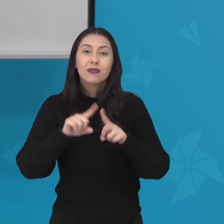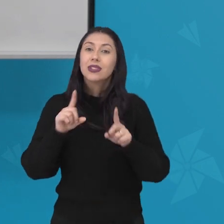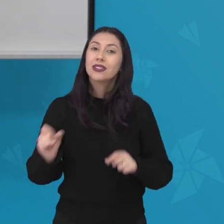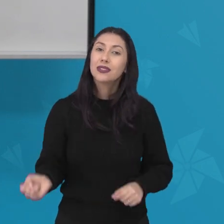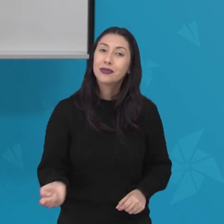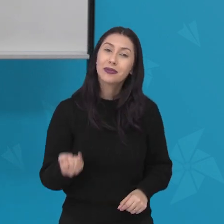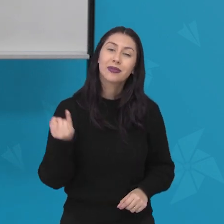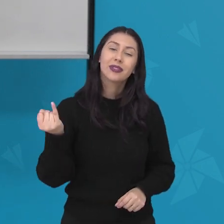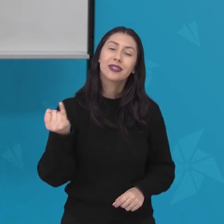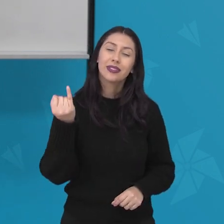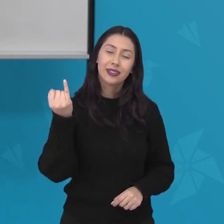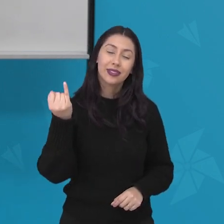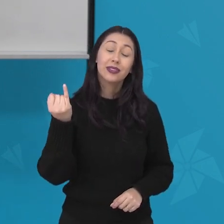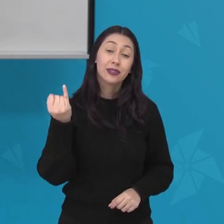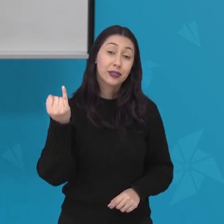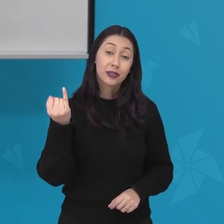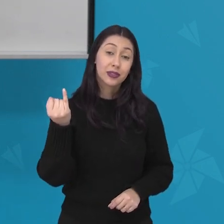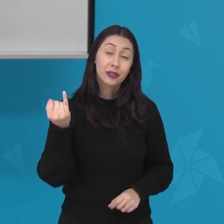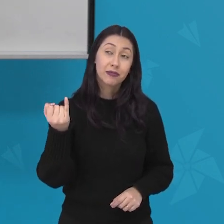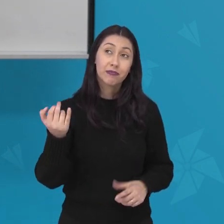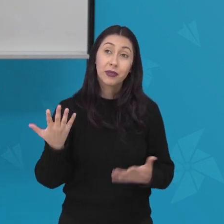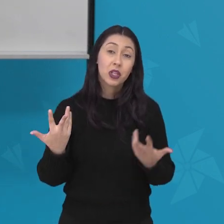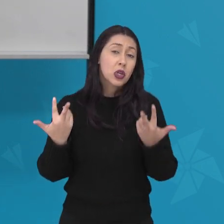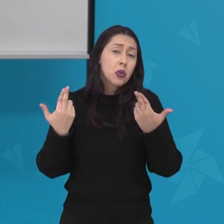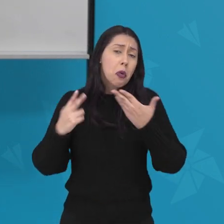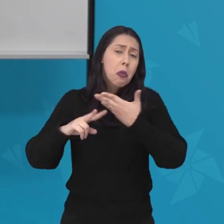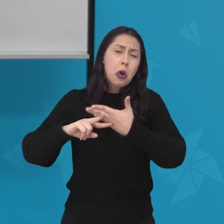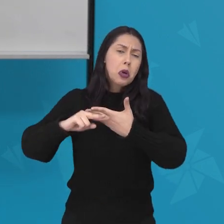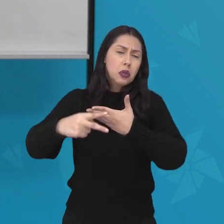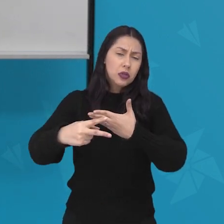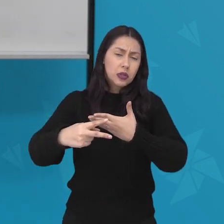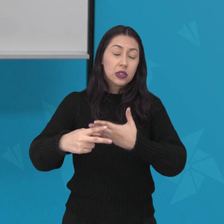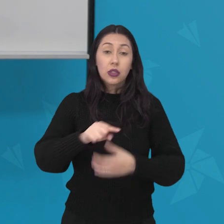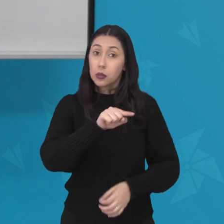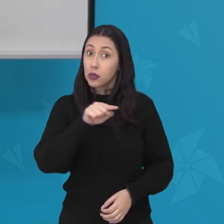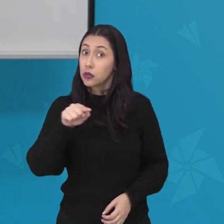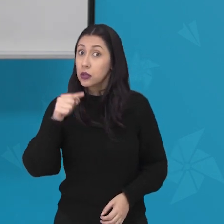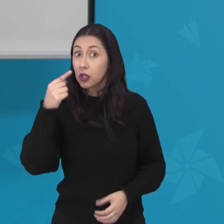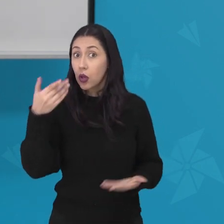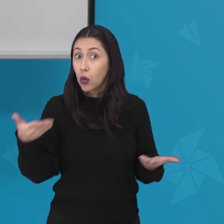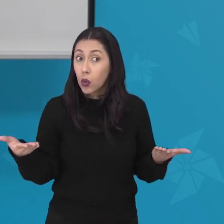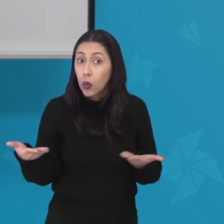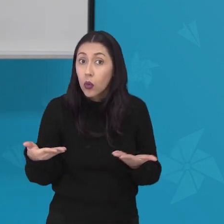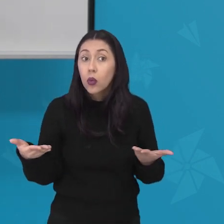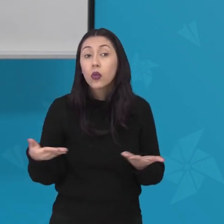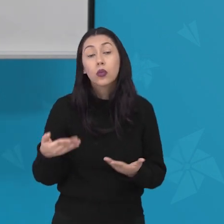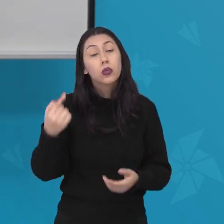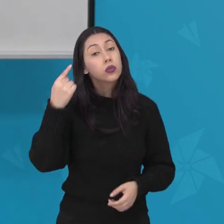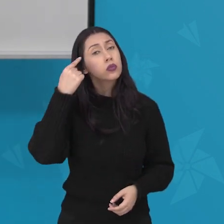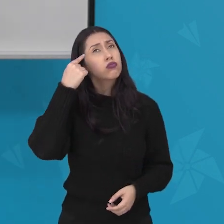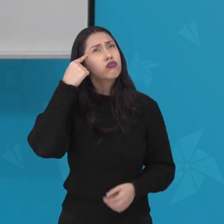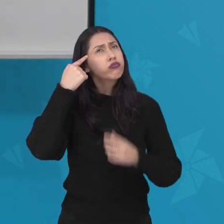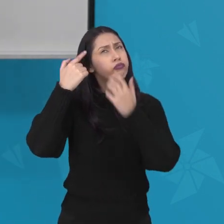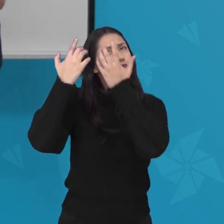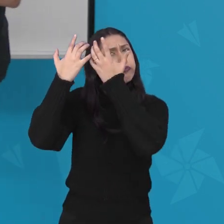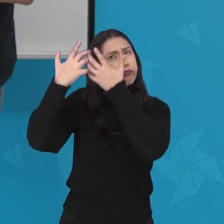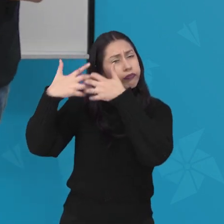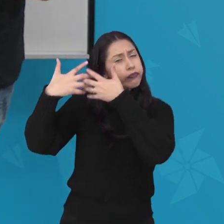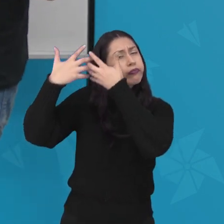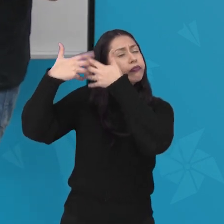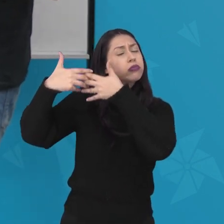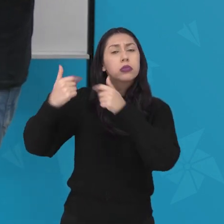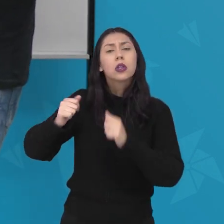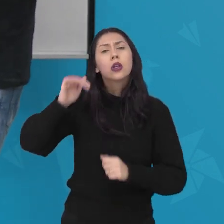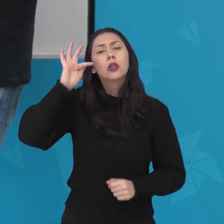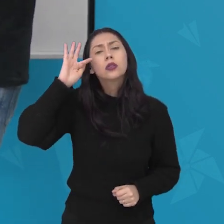e importante como um desdobramento, e para vocês também pensarem atualmente qual é o lugar